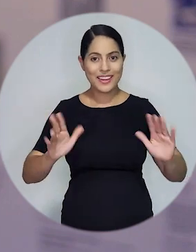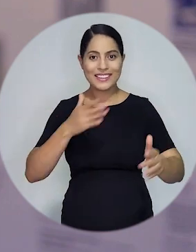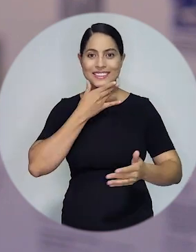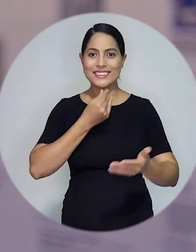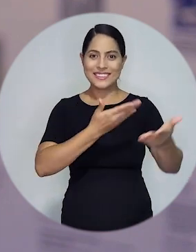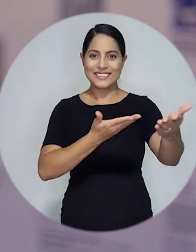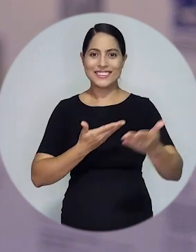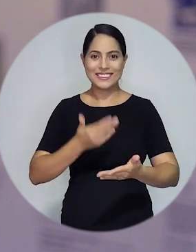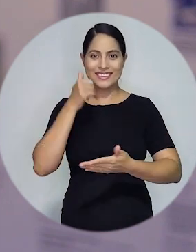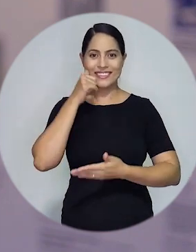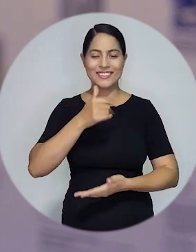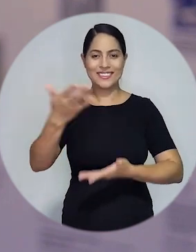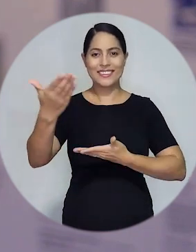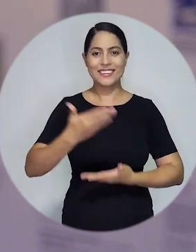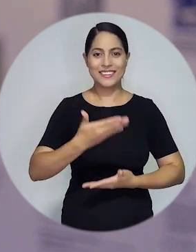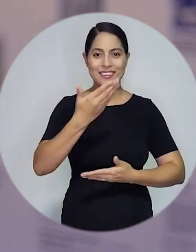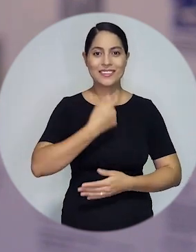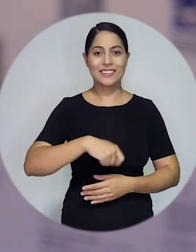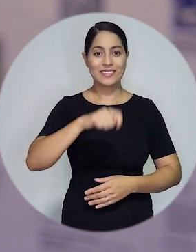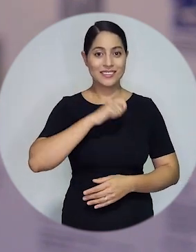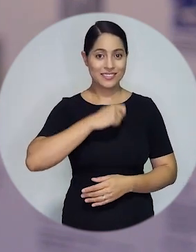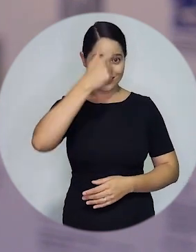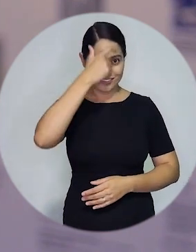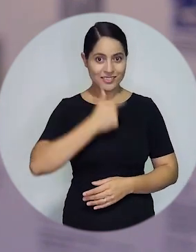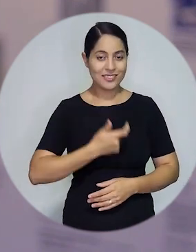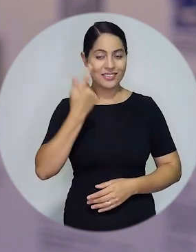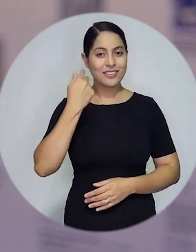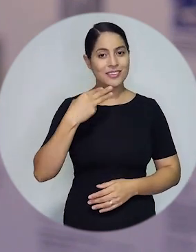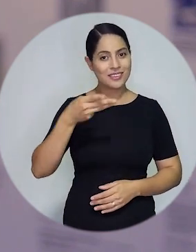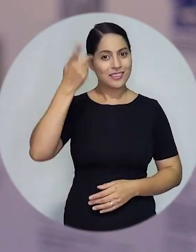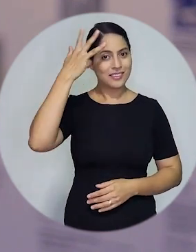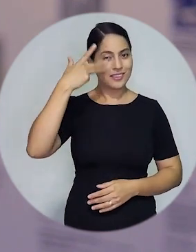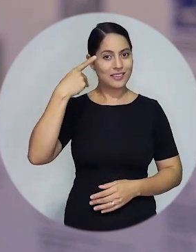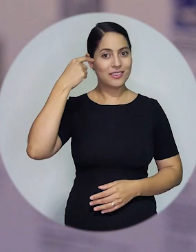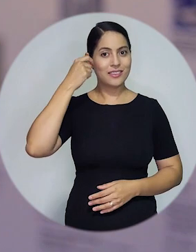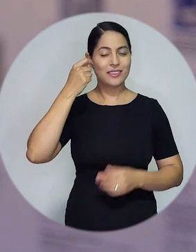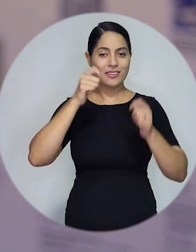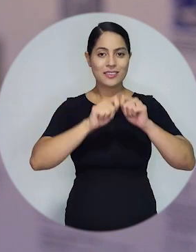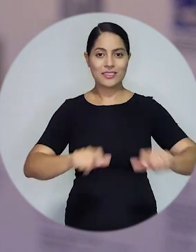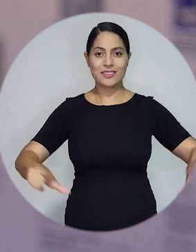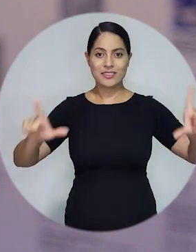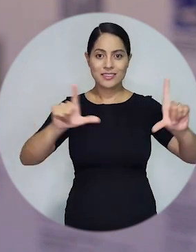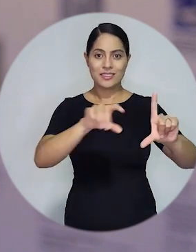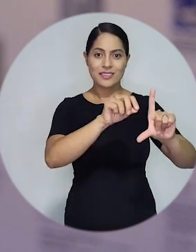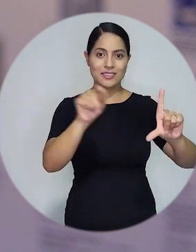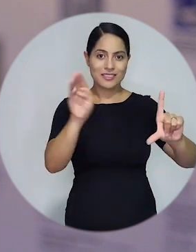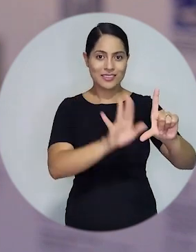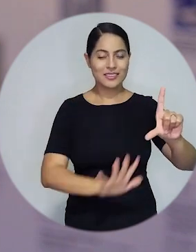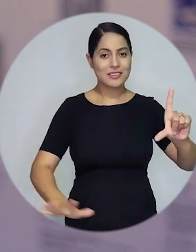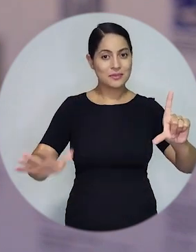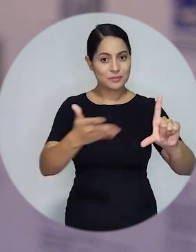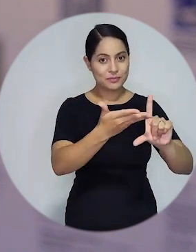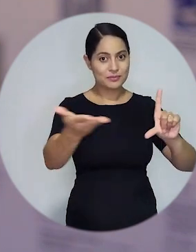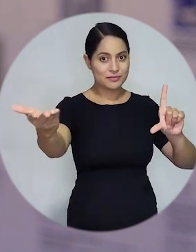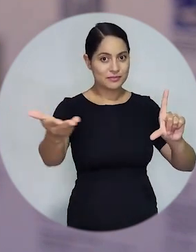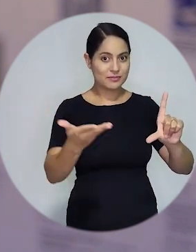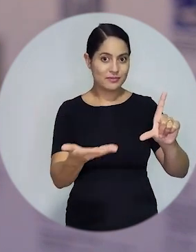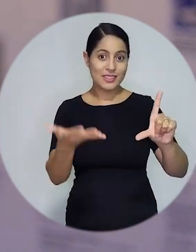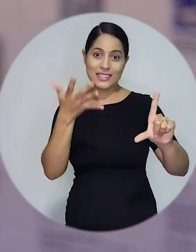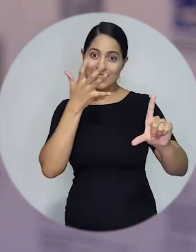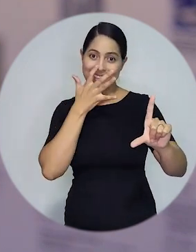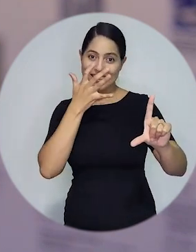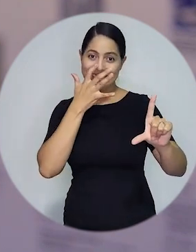Olá, seja bem-vindo, seja bem-vinda. Eu sou Mariana Xavier e esse é o programa OAB Nacional. A partir de agora, você é o nosso